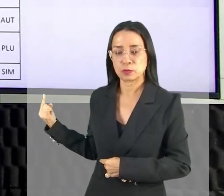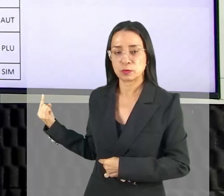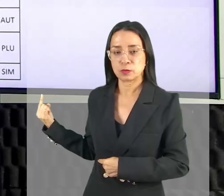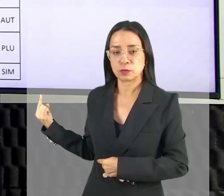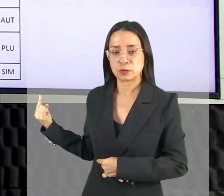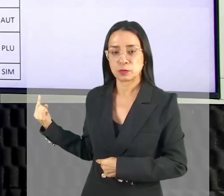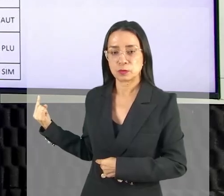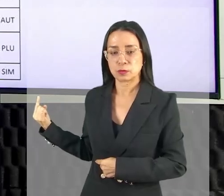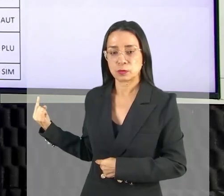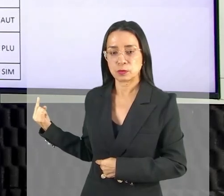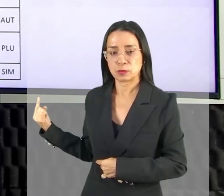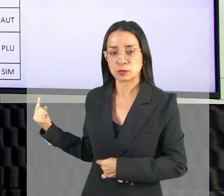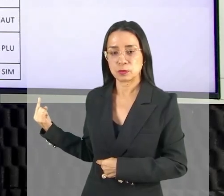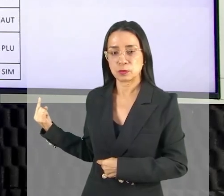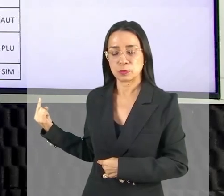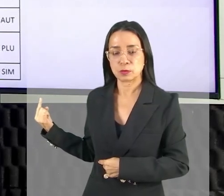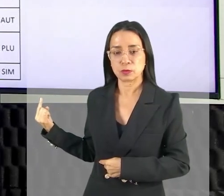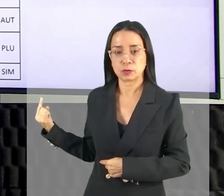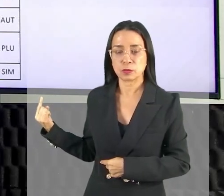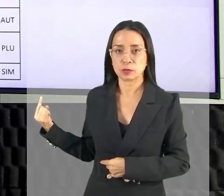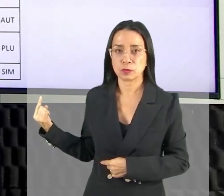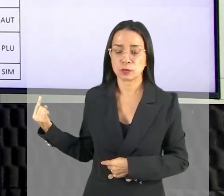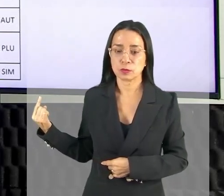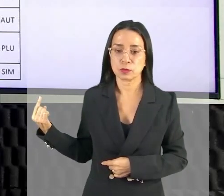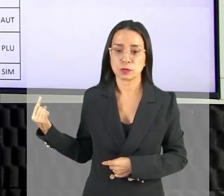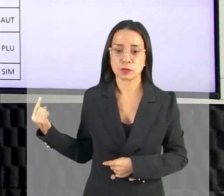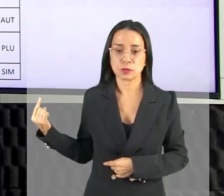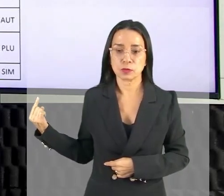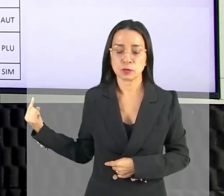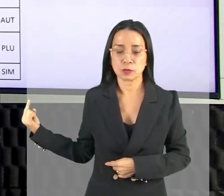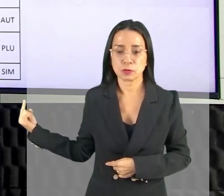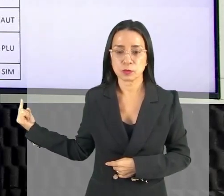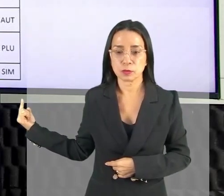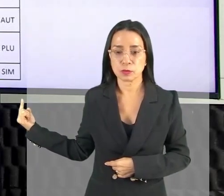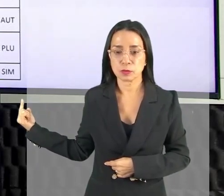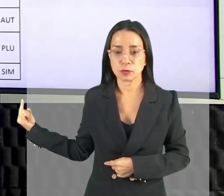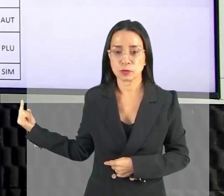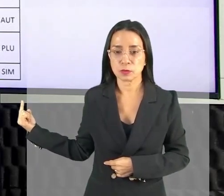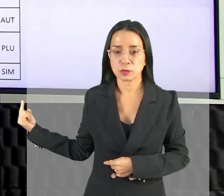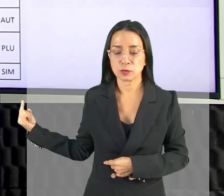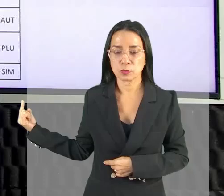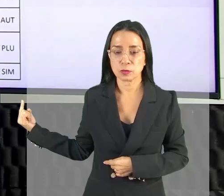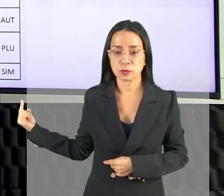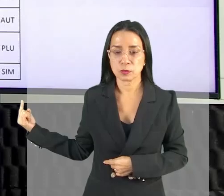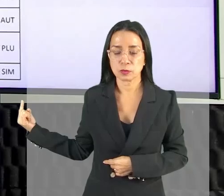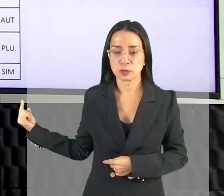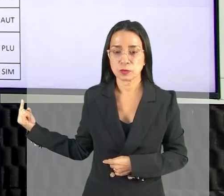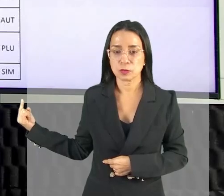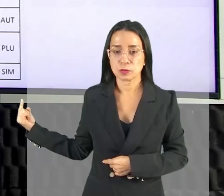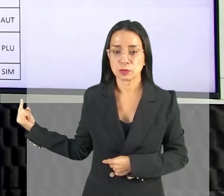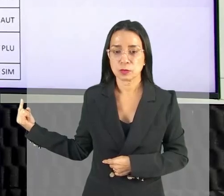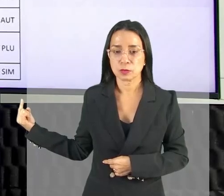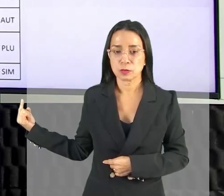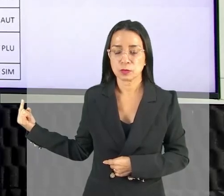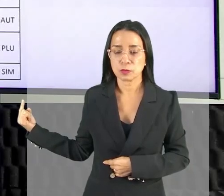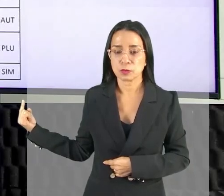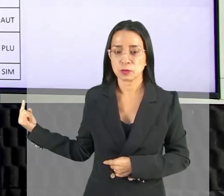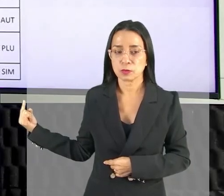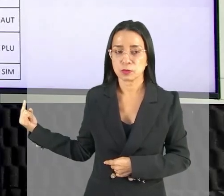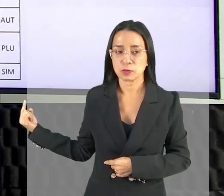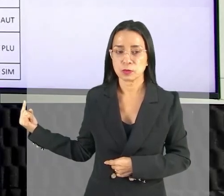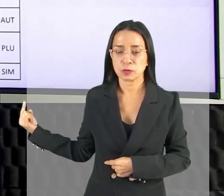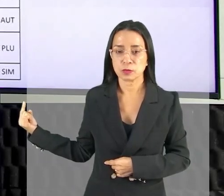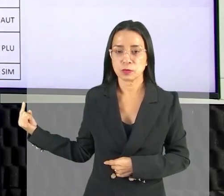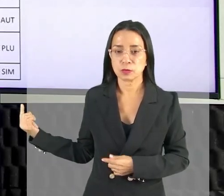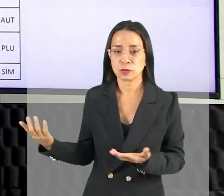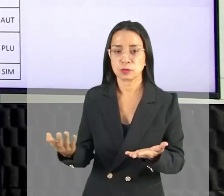nutrição heterotrófica, alguns uni, outros pluricelular, e também não forma